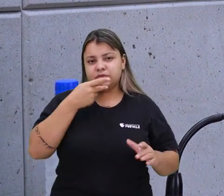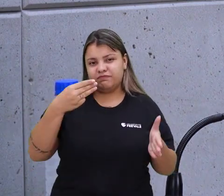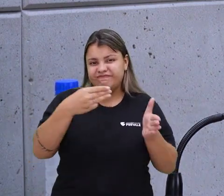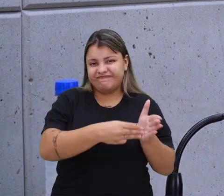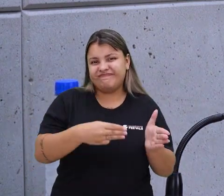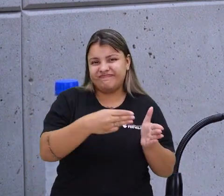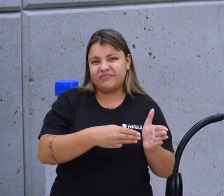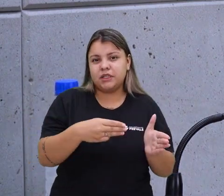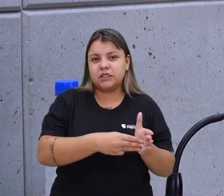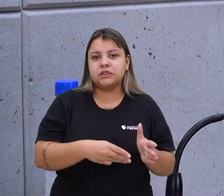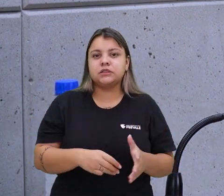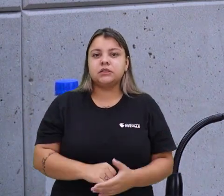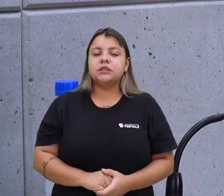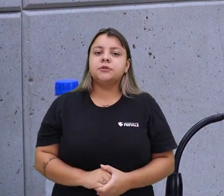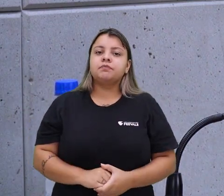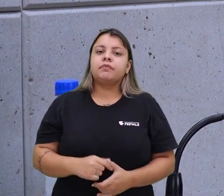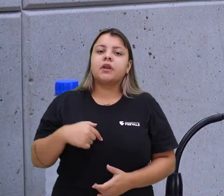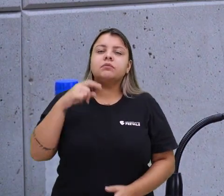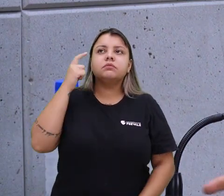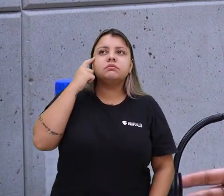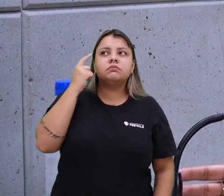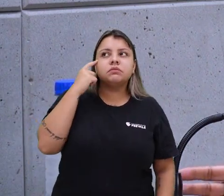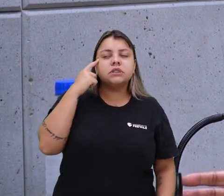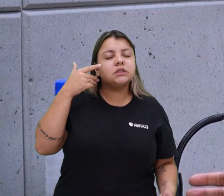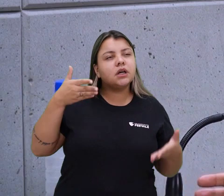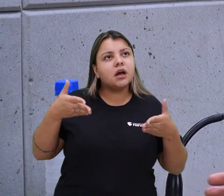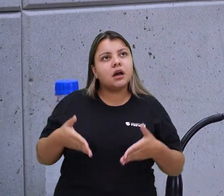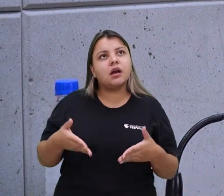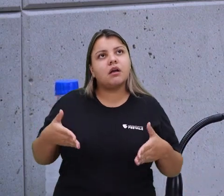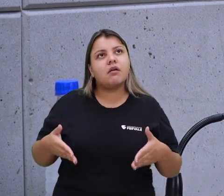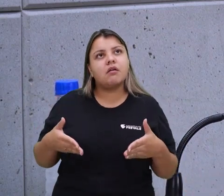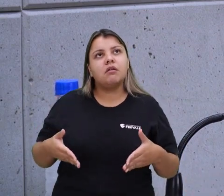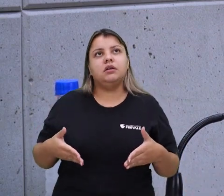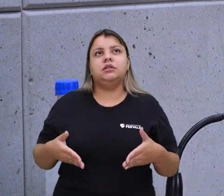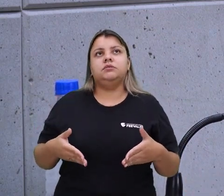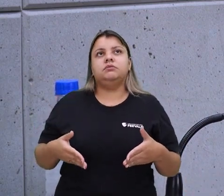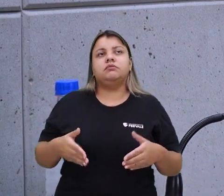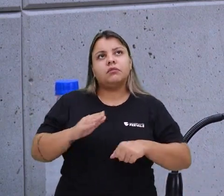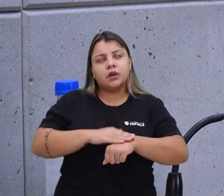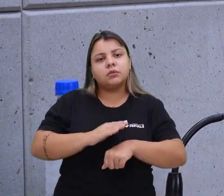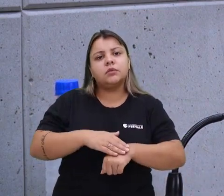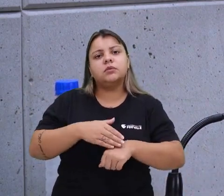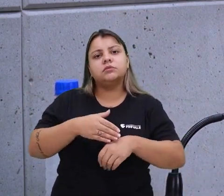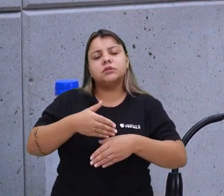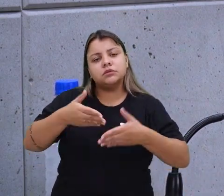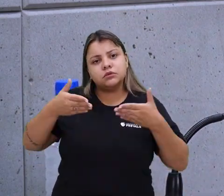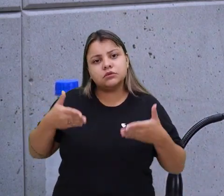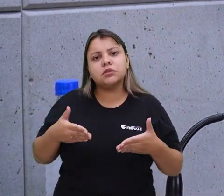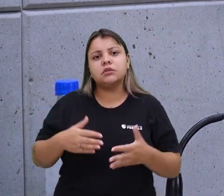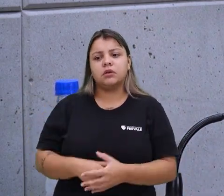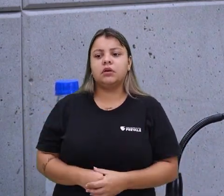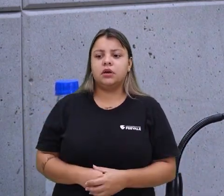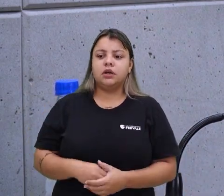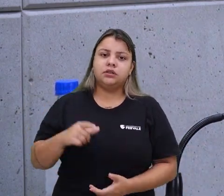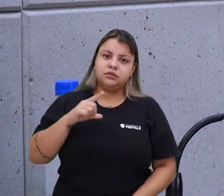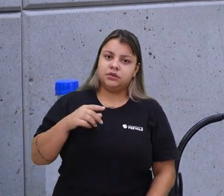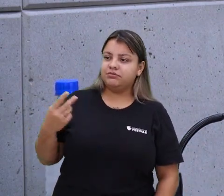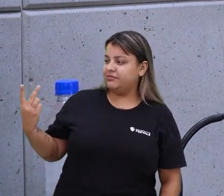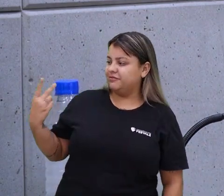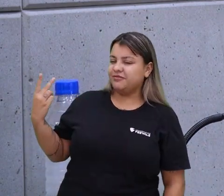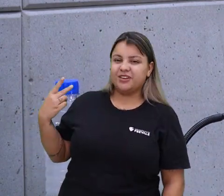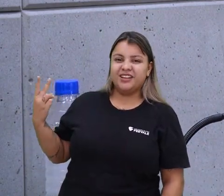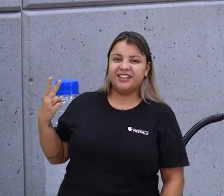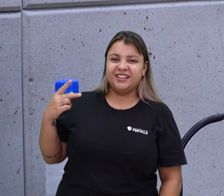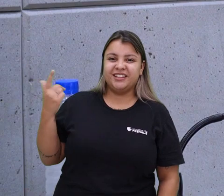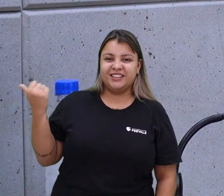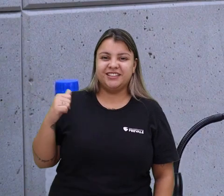acho que quando eu pude pensar agora Uhum é um pouco do momento realmente tem a ver com aqueles meninos ali